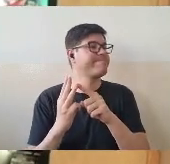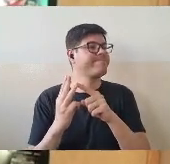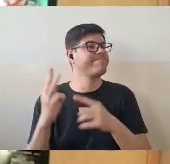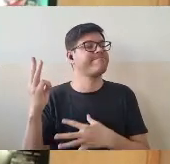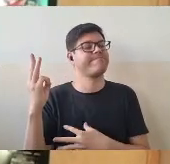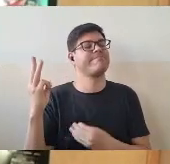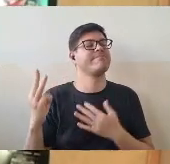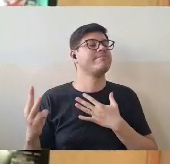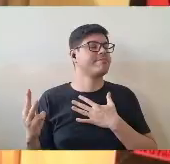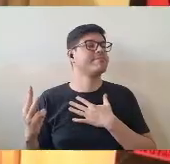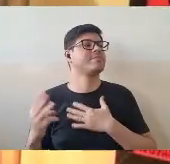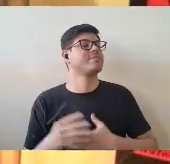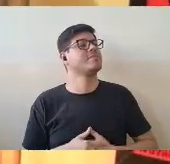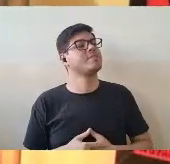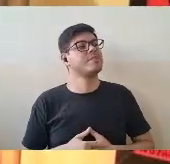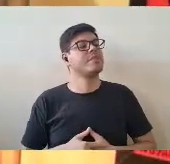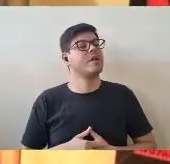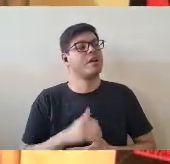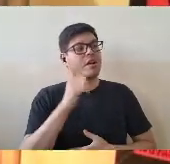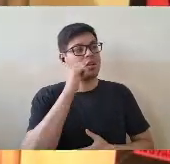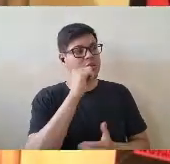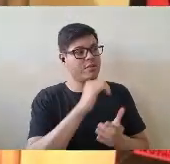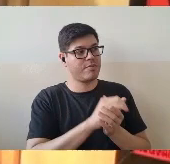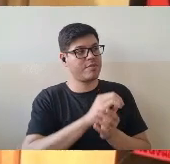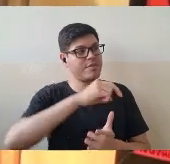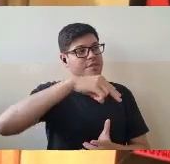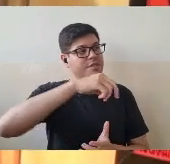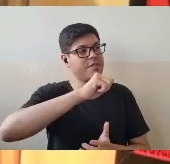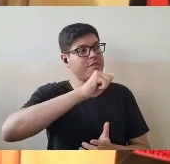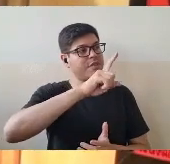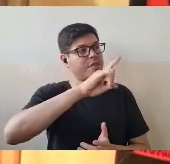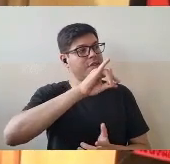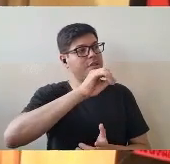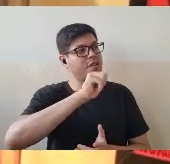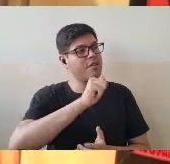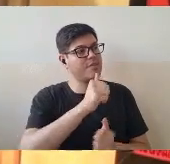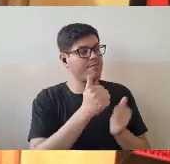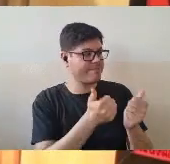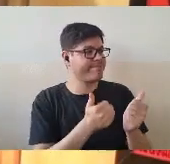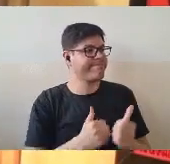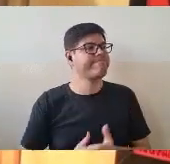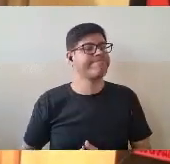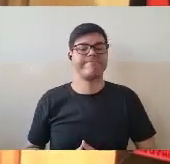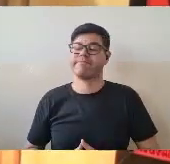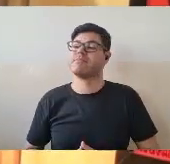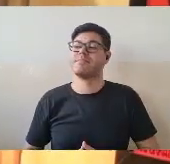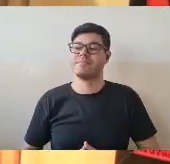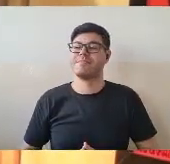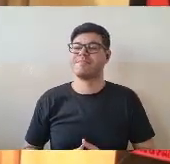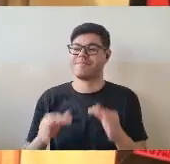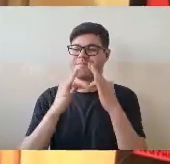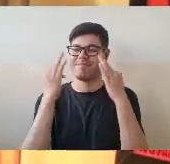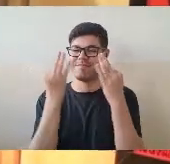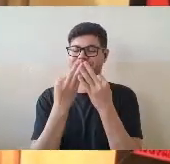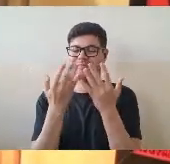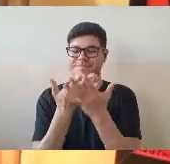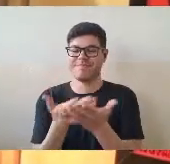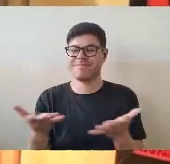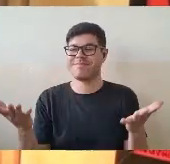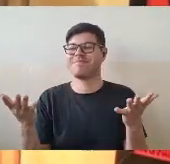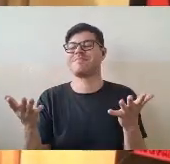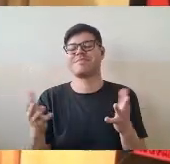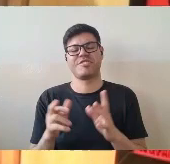Dair. Bom, família de Araras, família que faz a diferença, a gente traz aqui essas pessoas. Não é só